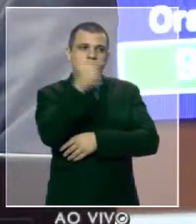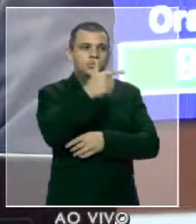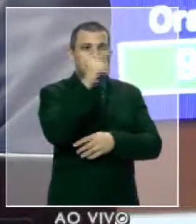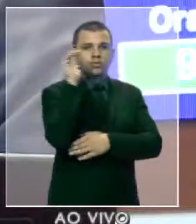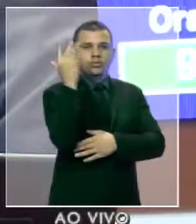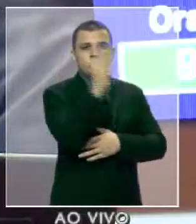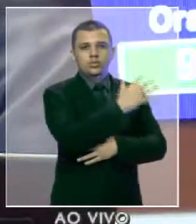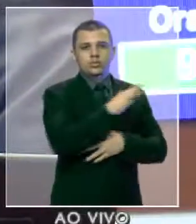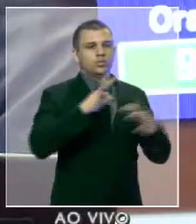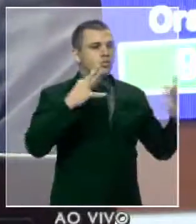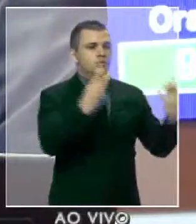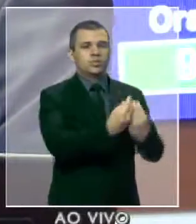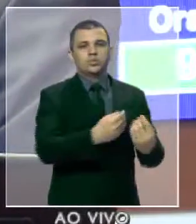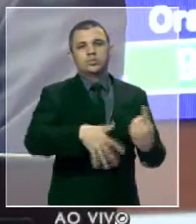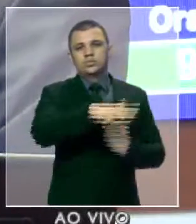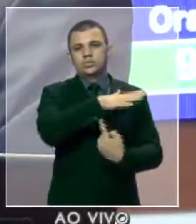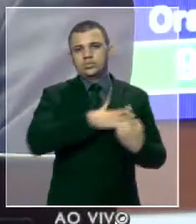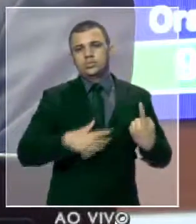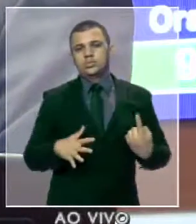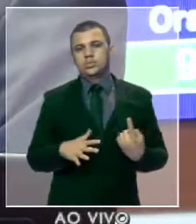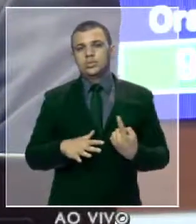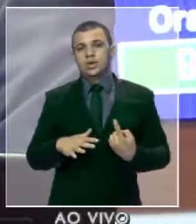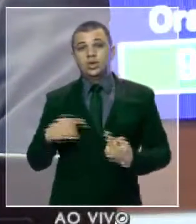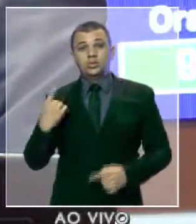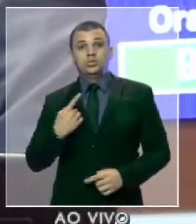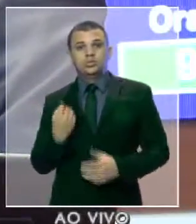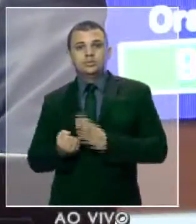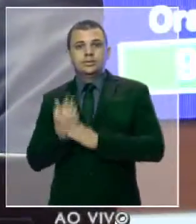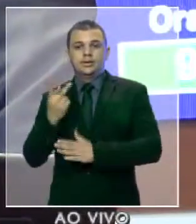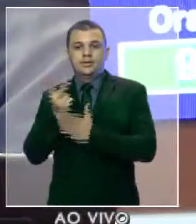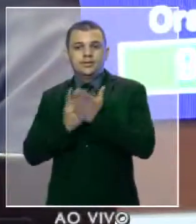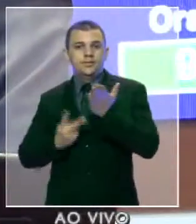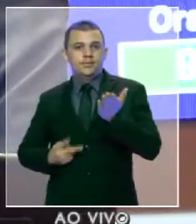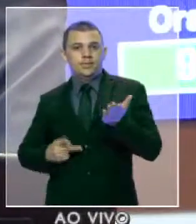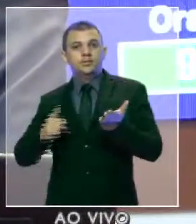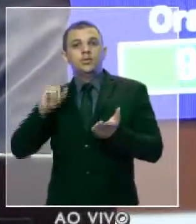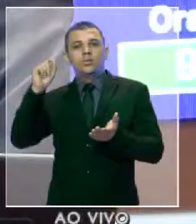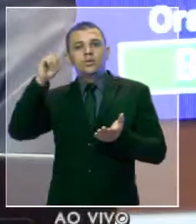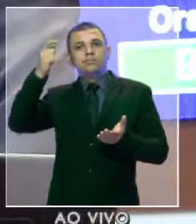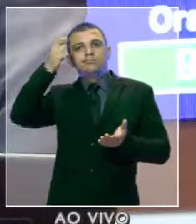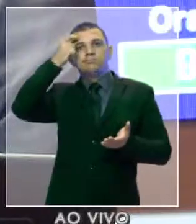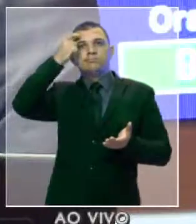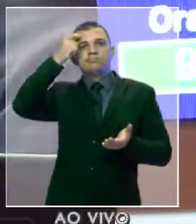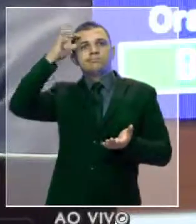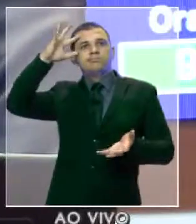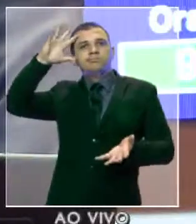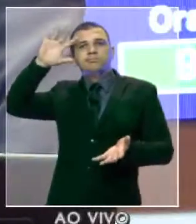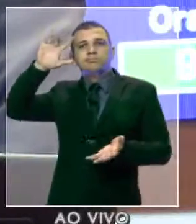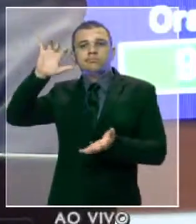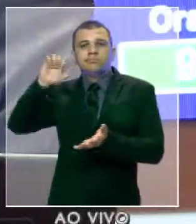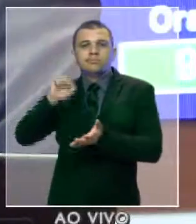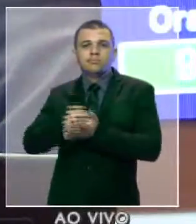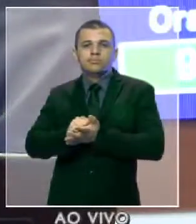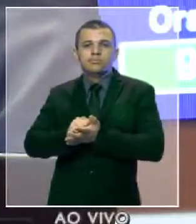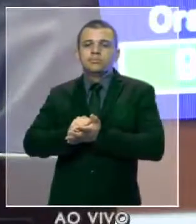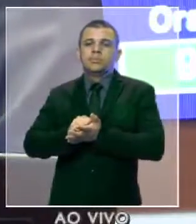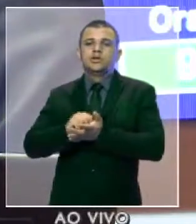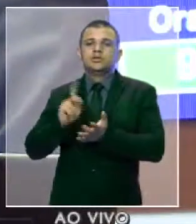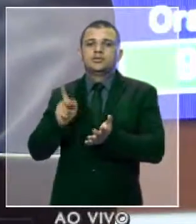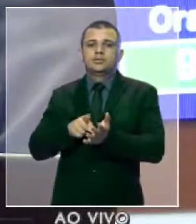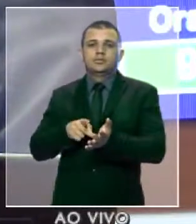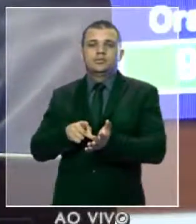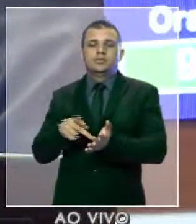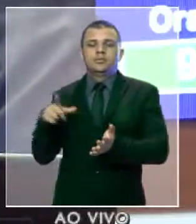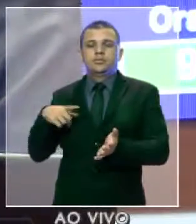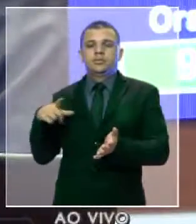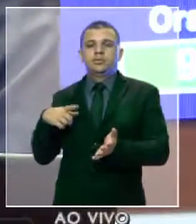verso, a razão, ela é a arte que se materializa, a ideia que se materializa. Então, ao